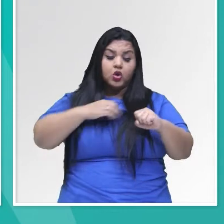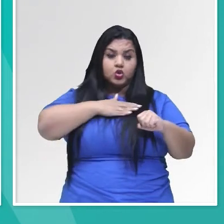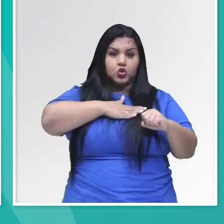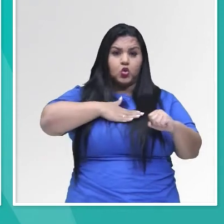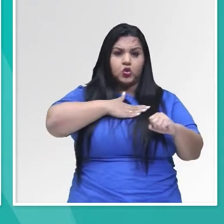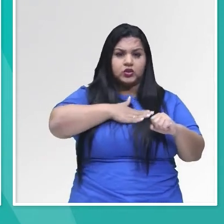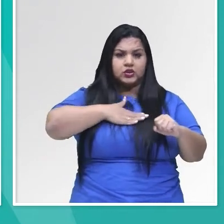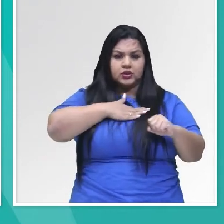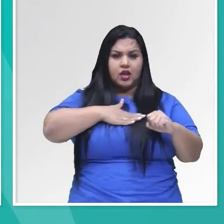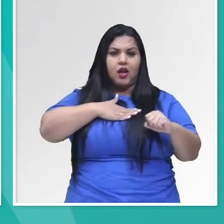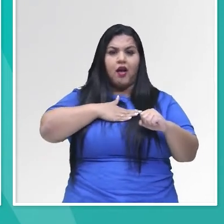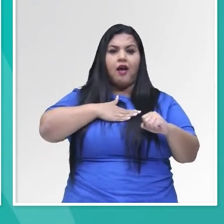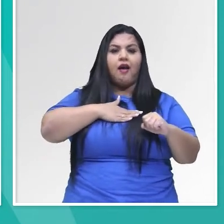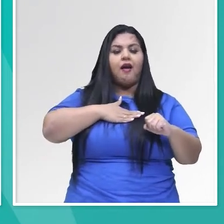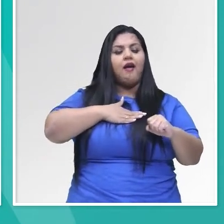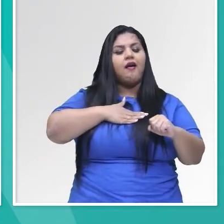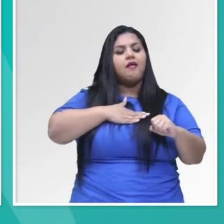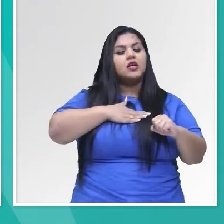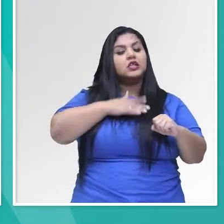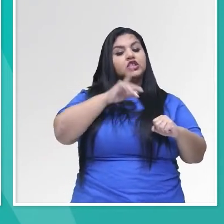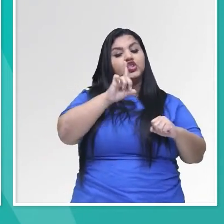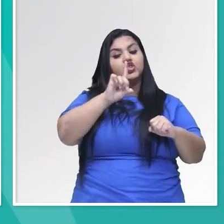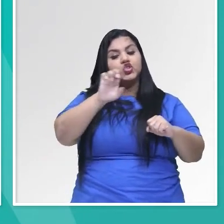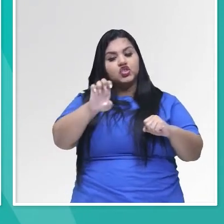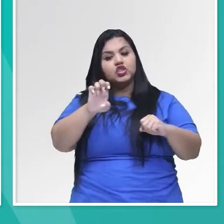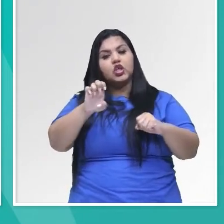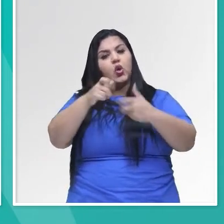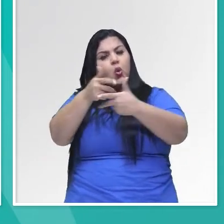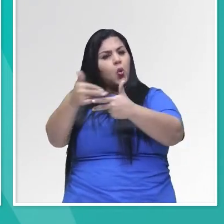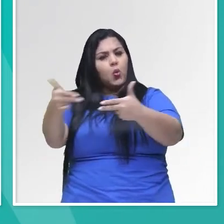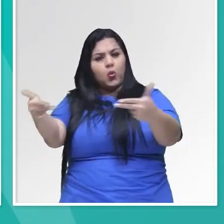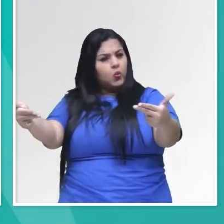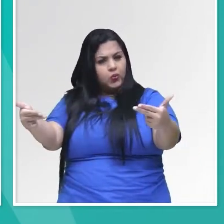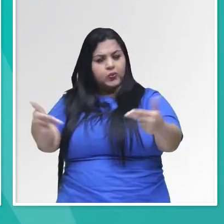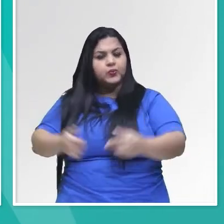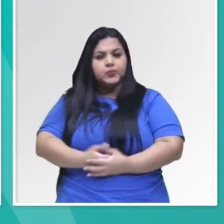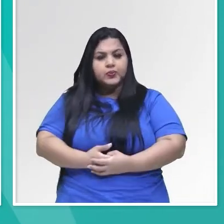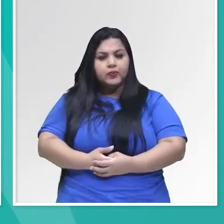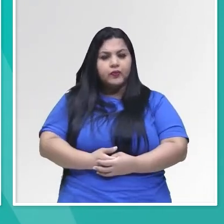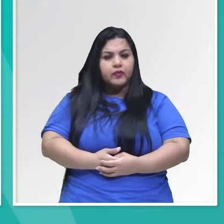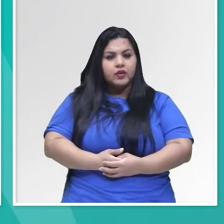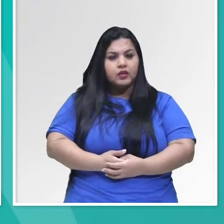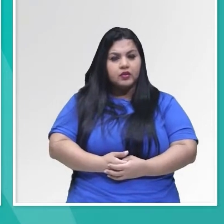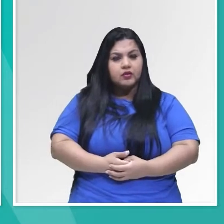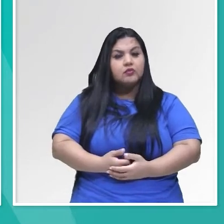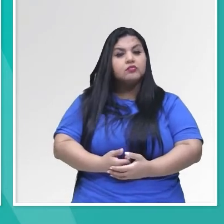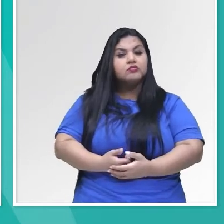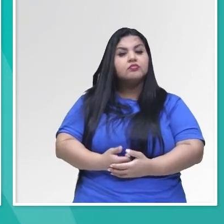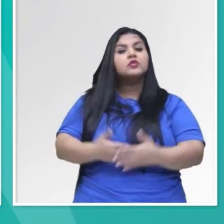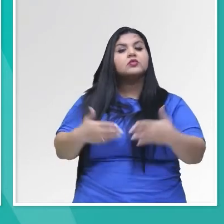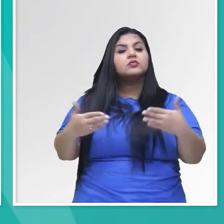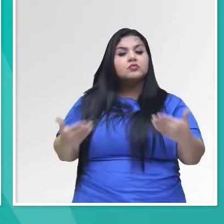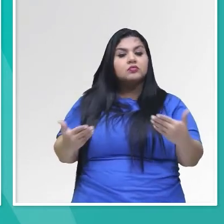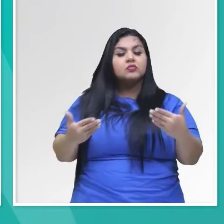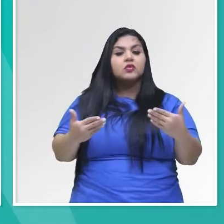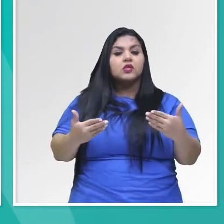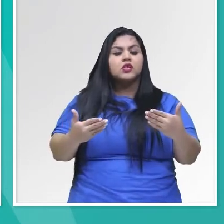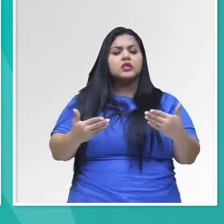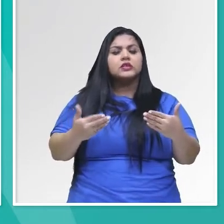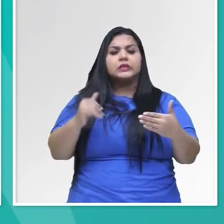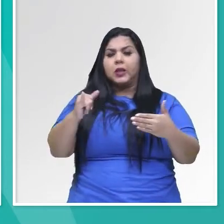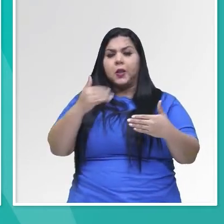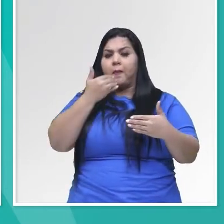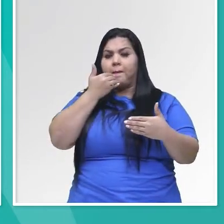algo. Se o verbo pedir preposição, meu amado, ele é verbo transitivo indireto, com preposição. Se ele não